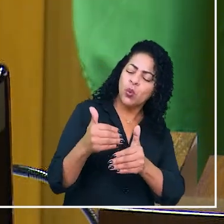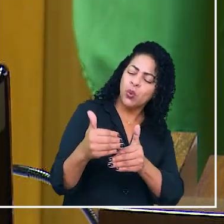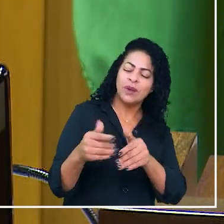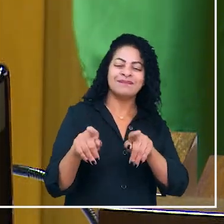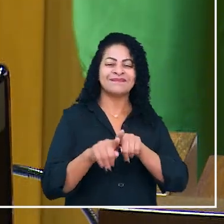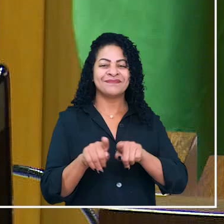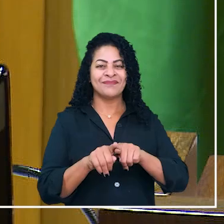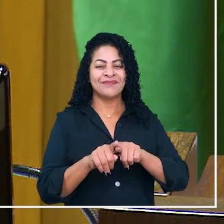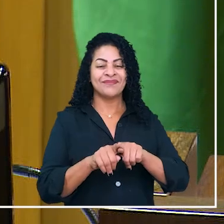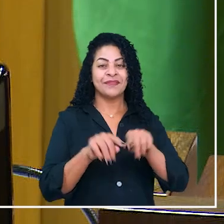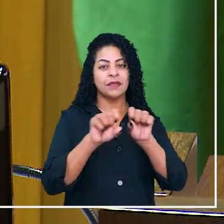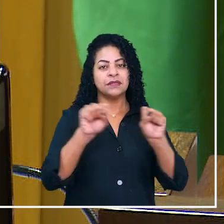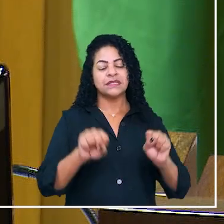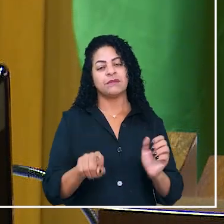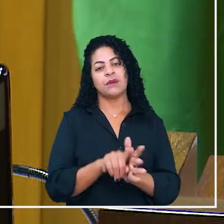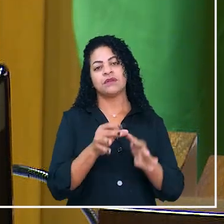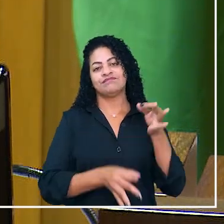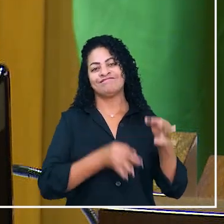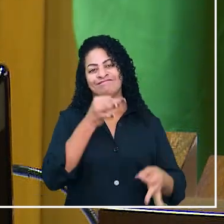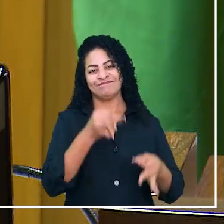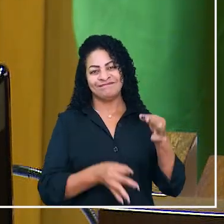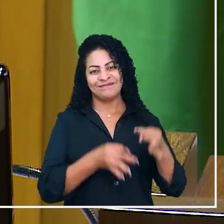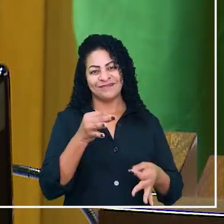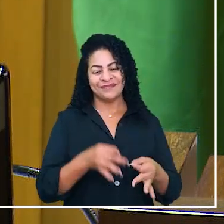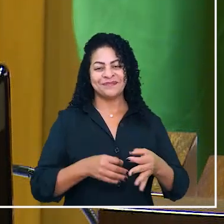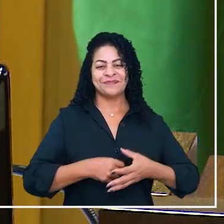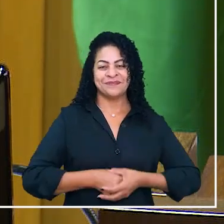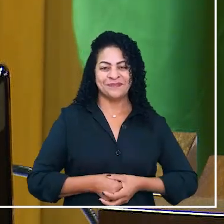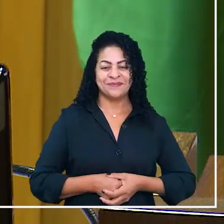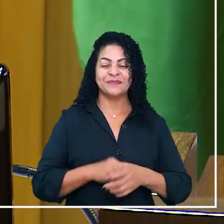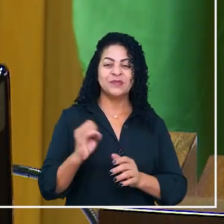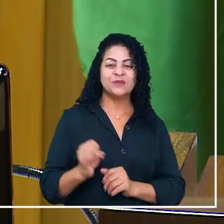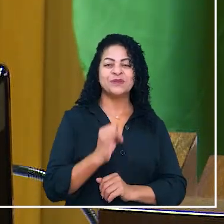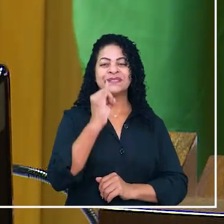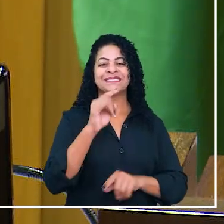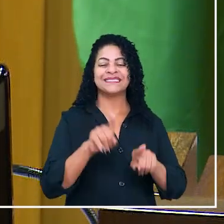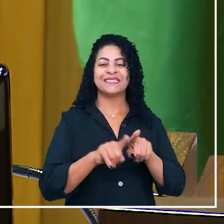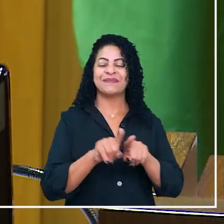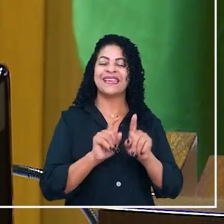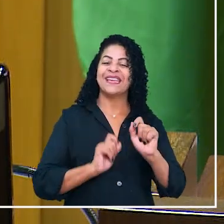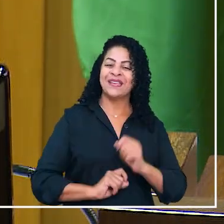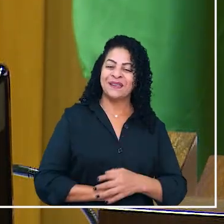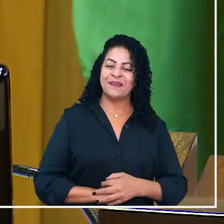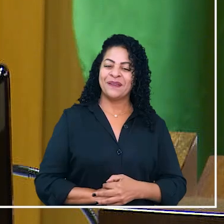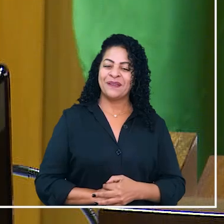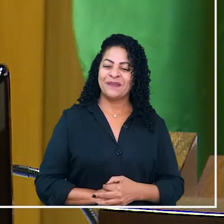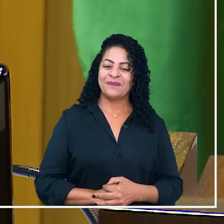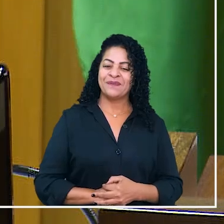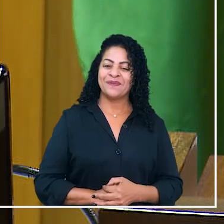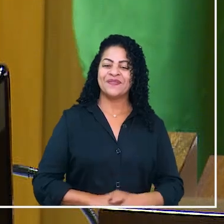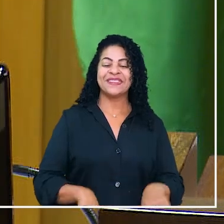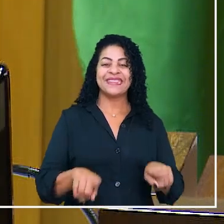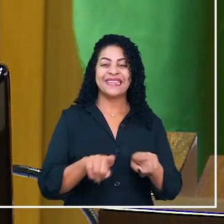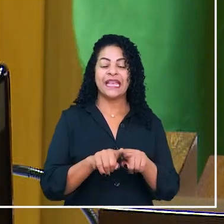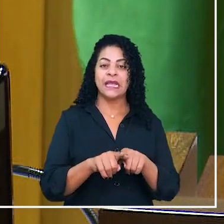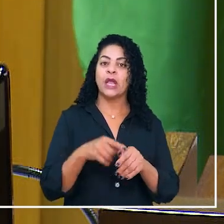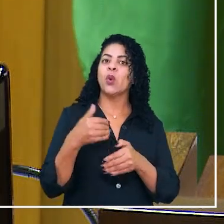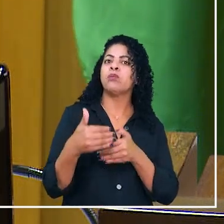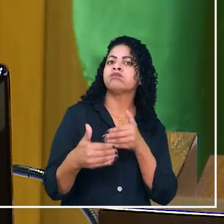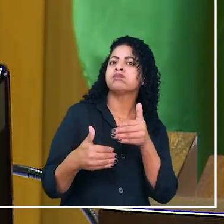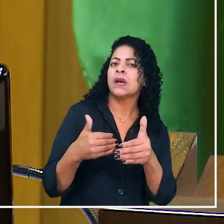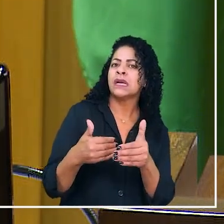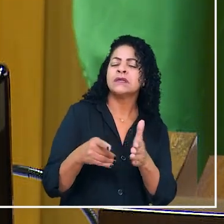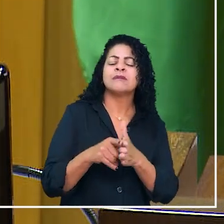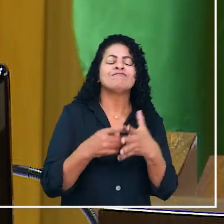A adequação do sistema de justiça para o atendimento dessa importante demanda é um relevante passo